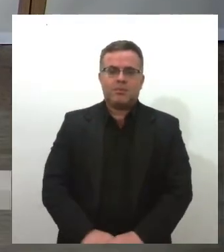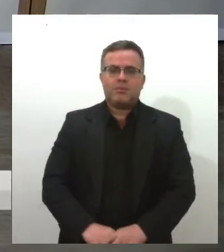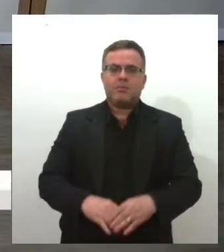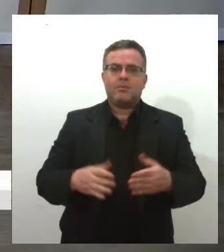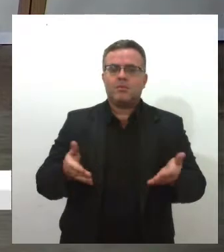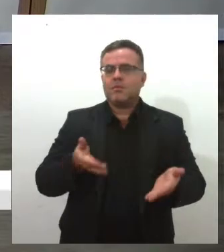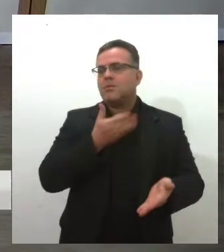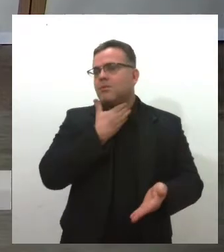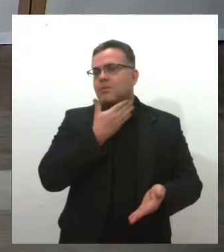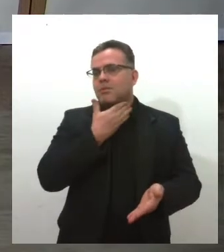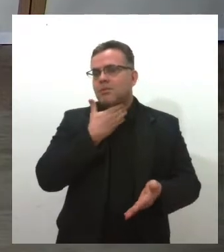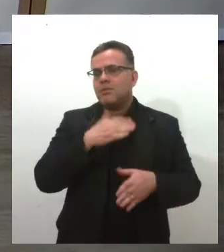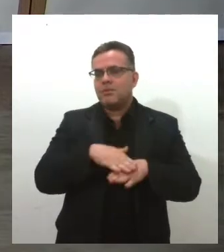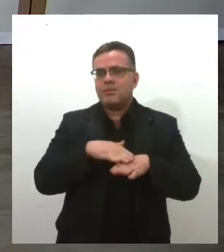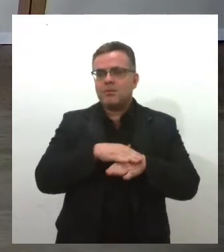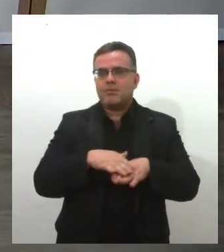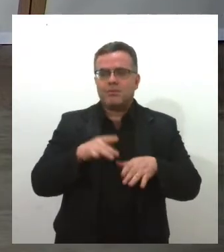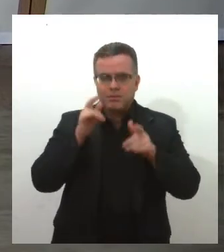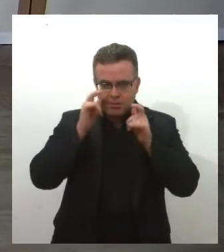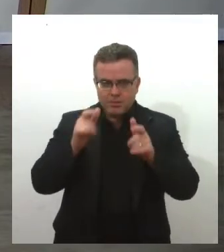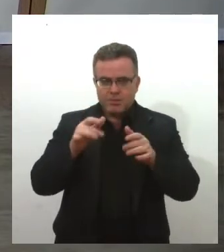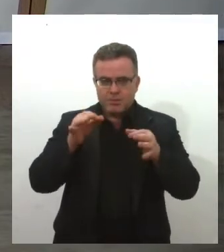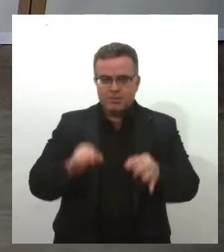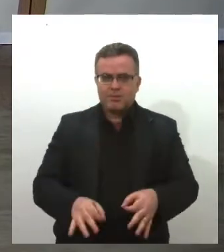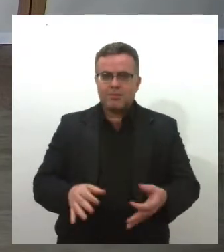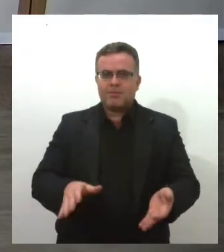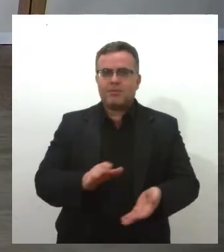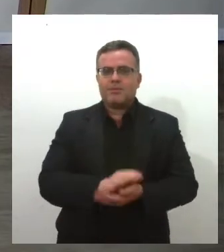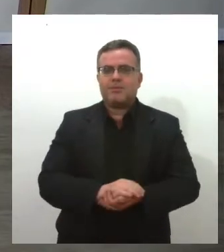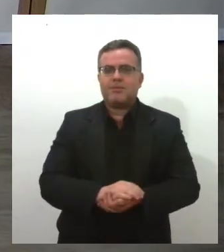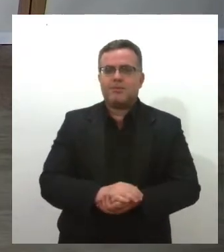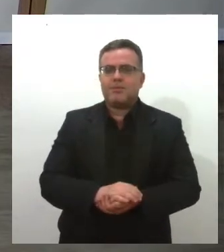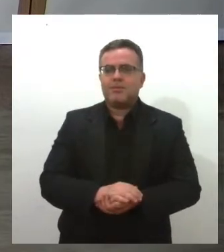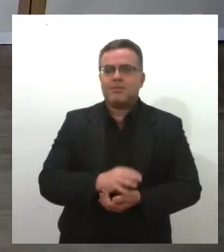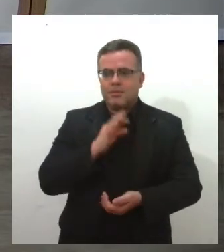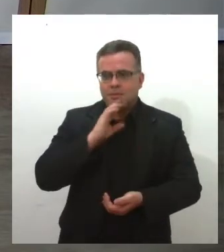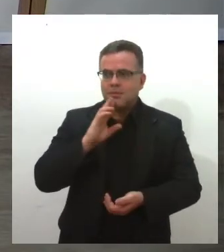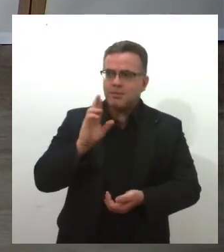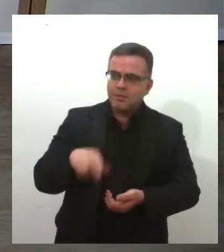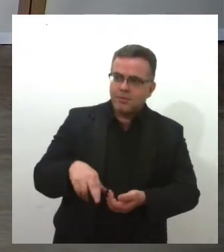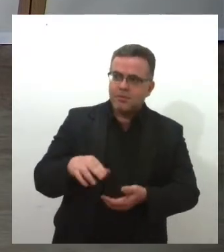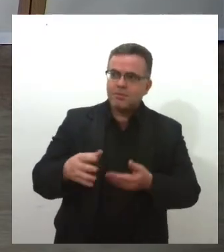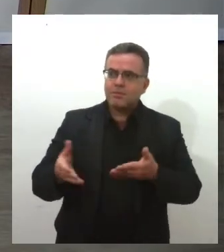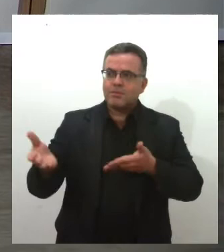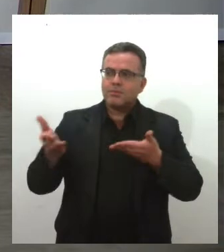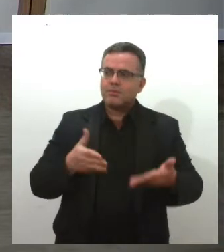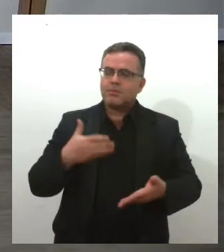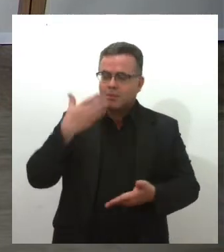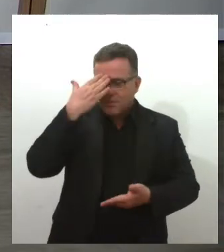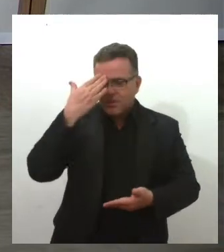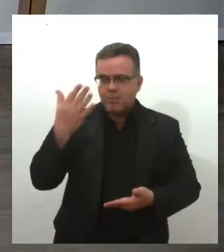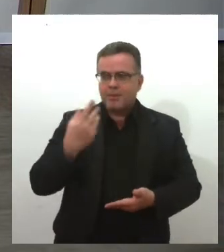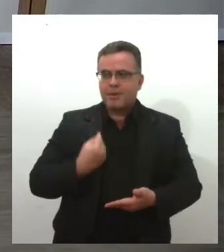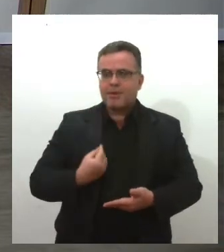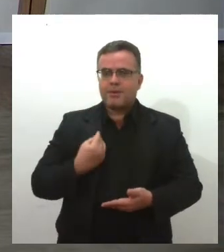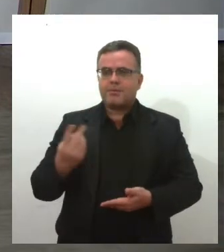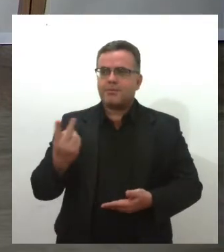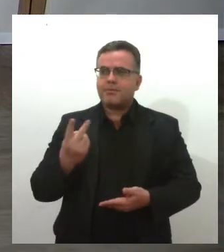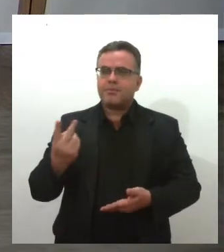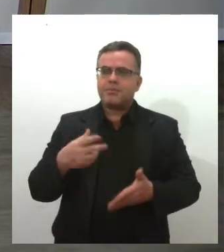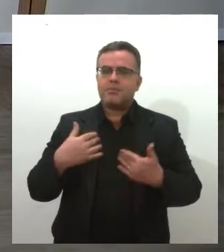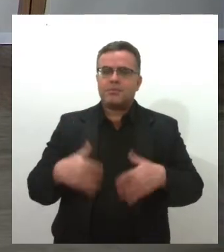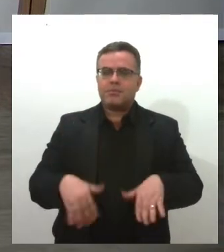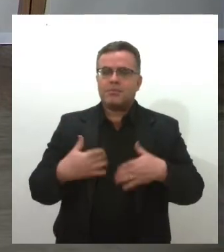bate-papo muito gostoso e interessante, tenho certeza. Com certeza, também acho. Obrigada pela presença de vocês aqui. Né? A